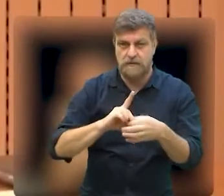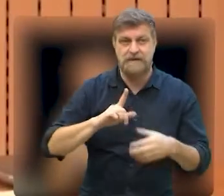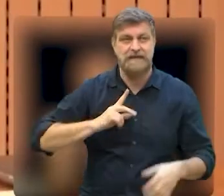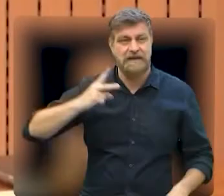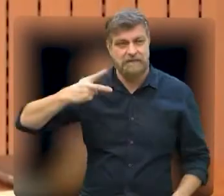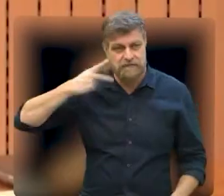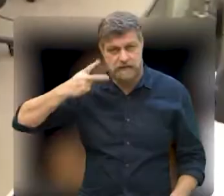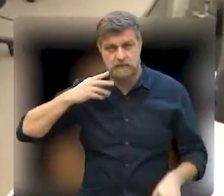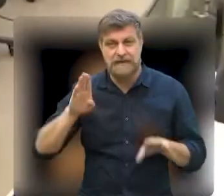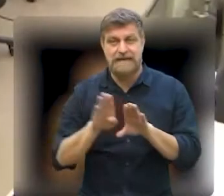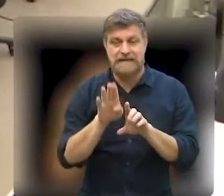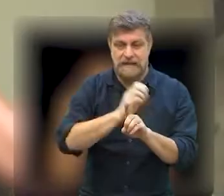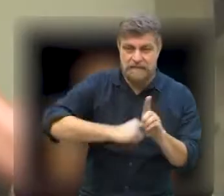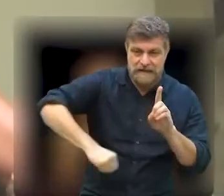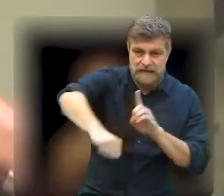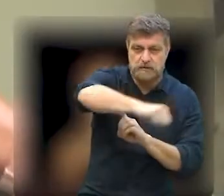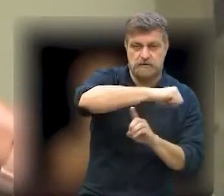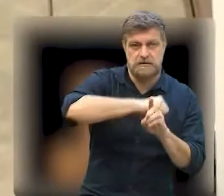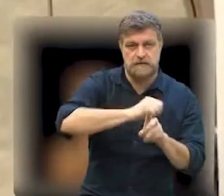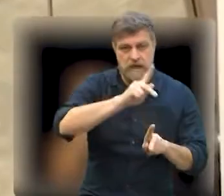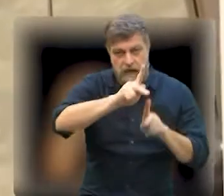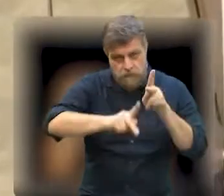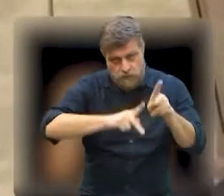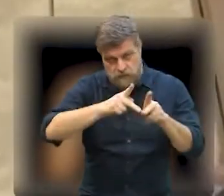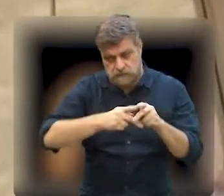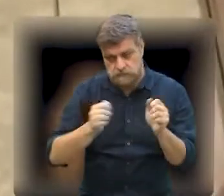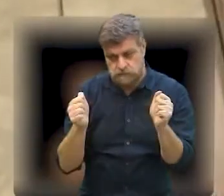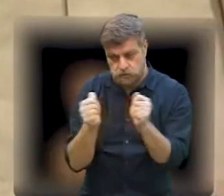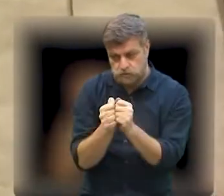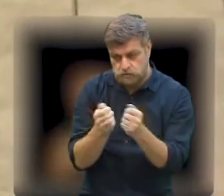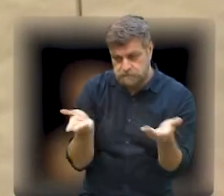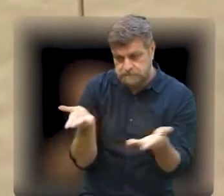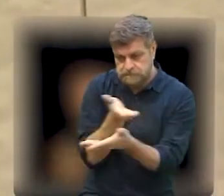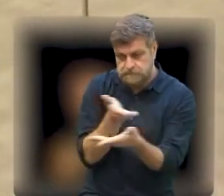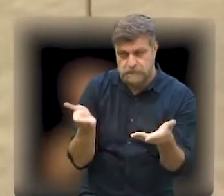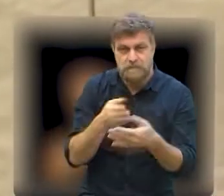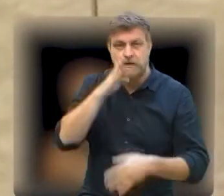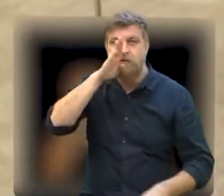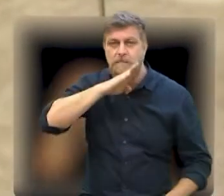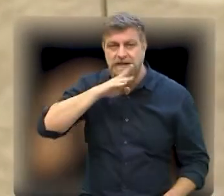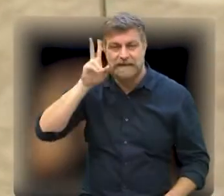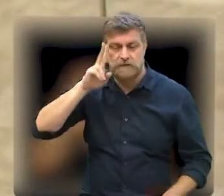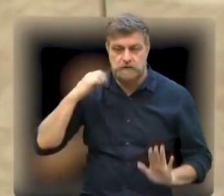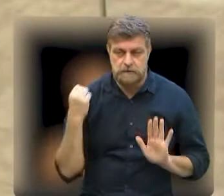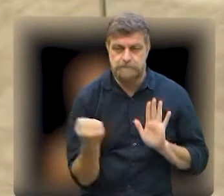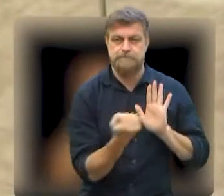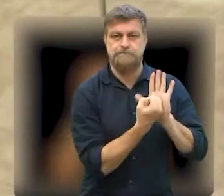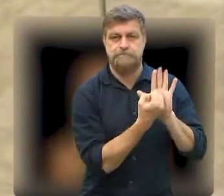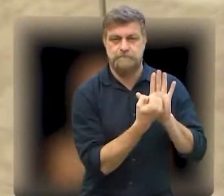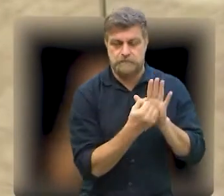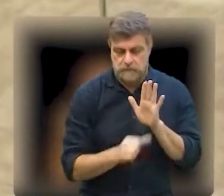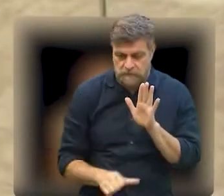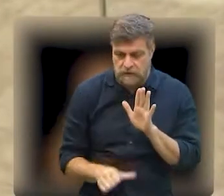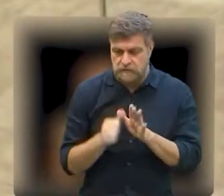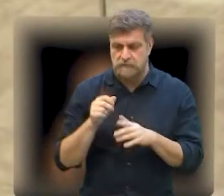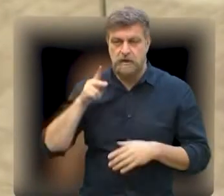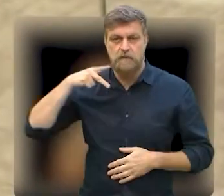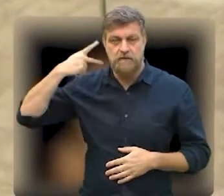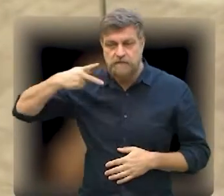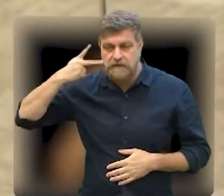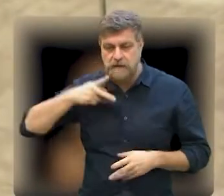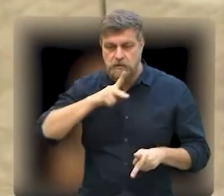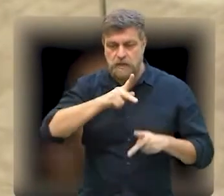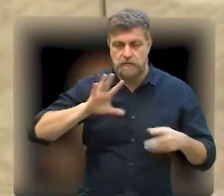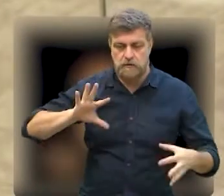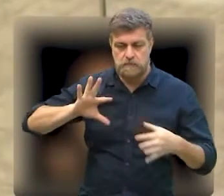incluindo parlamentares e sociedade civil. Eu acredito que seja hoje uma tarde histórica para a cidade de Campinas, que é a primeira frente